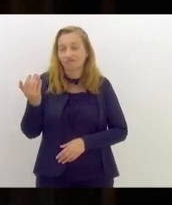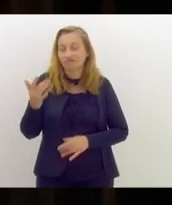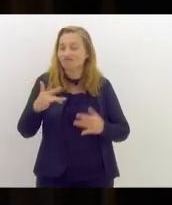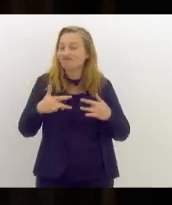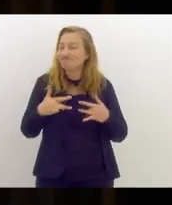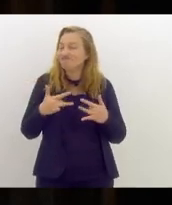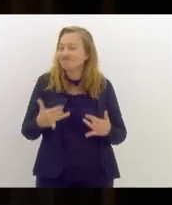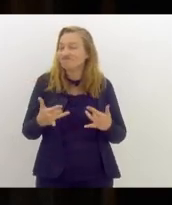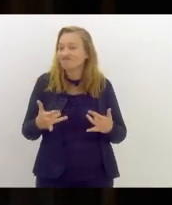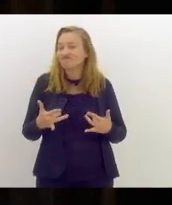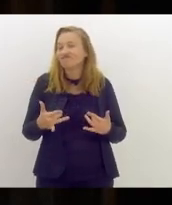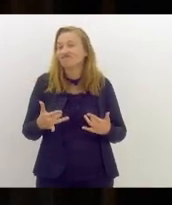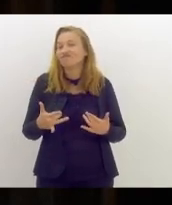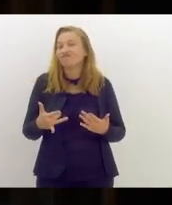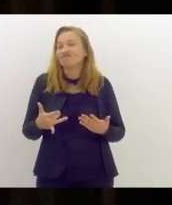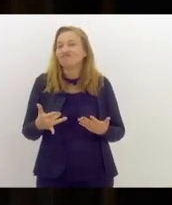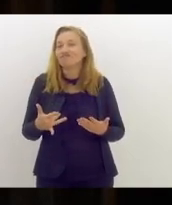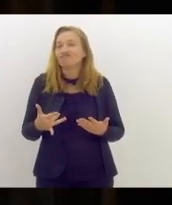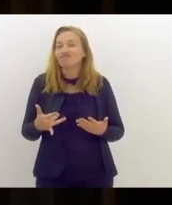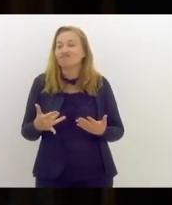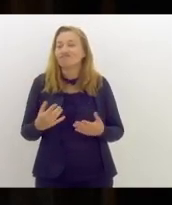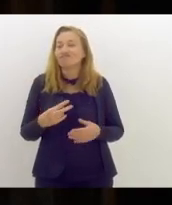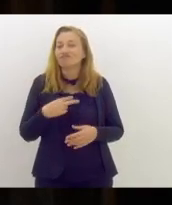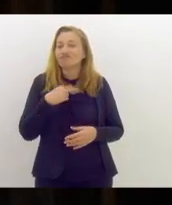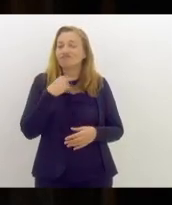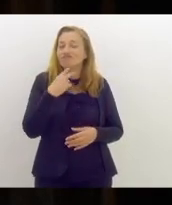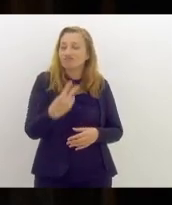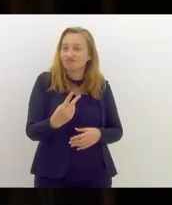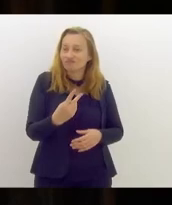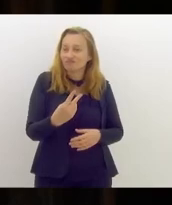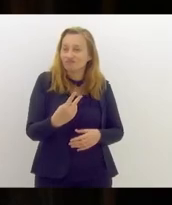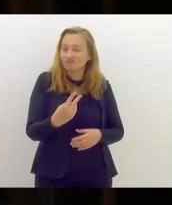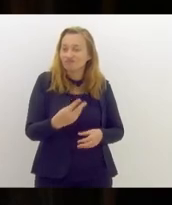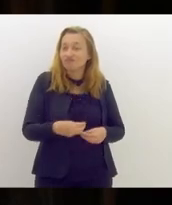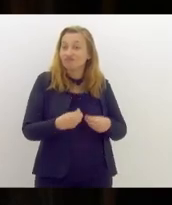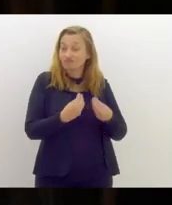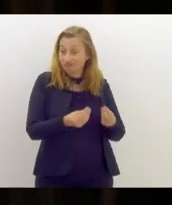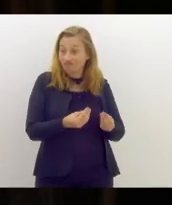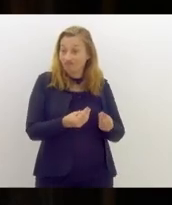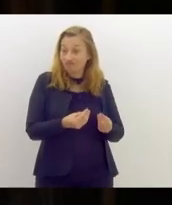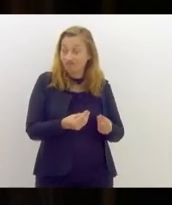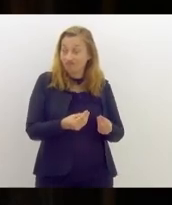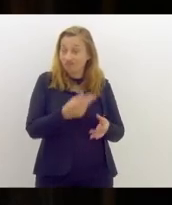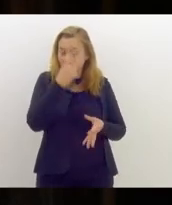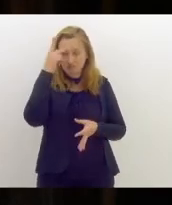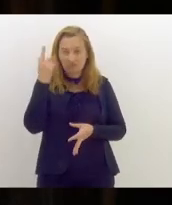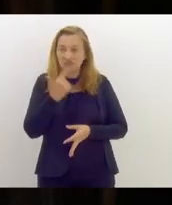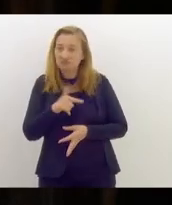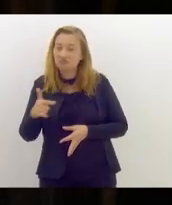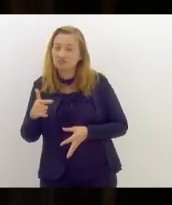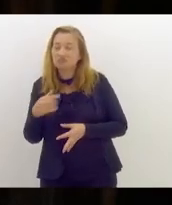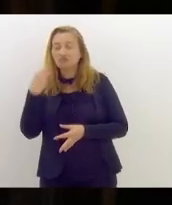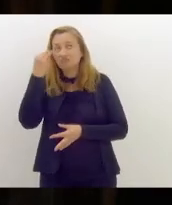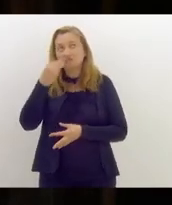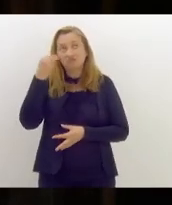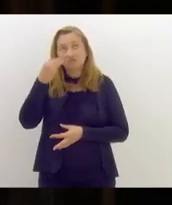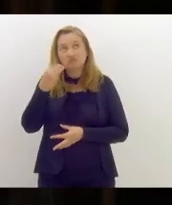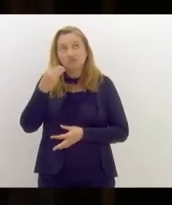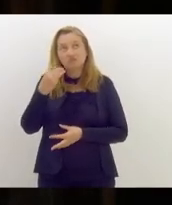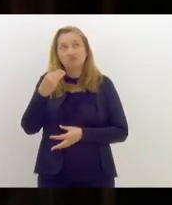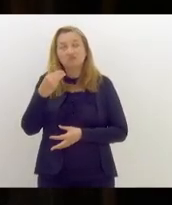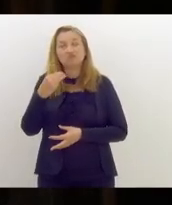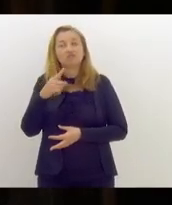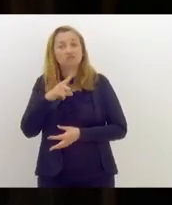solidariedade no que diz respeito a dar voz a quem não tem voz né e eu vivi essas experiências muito